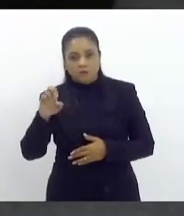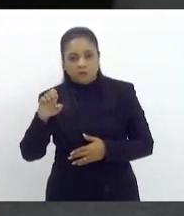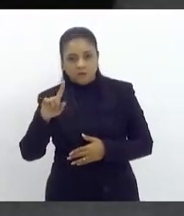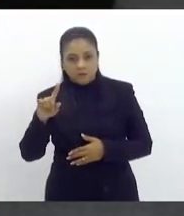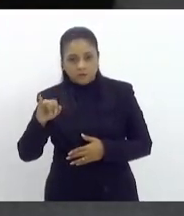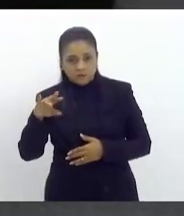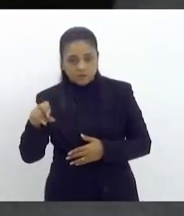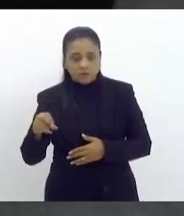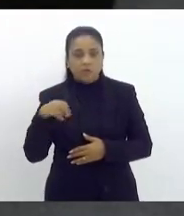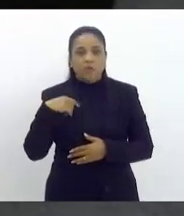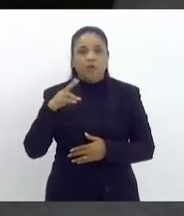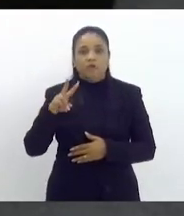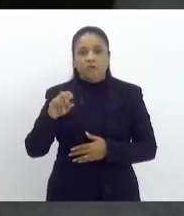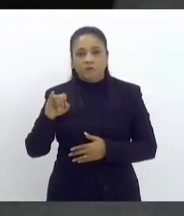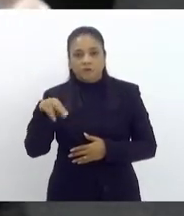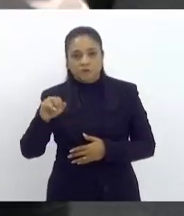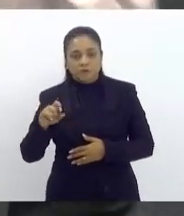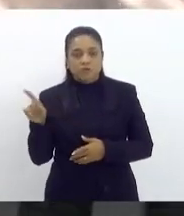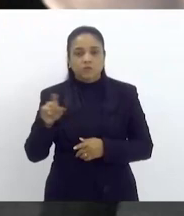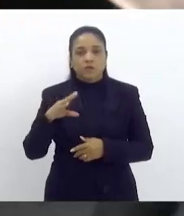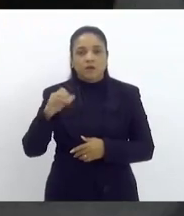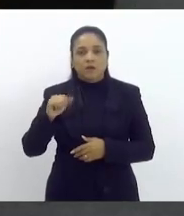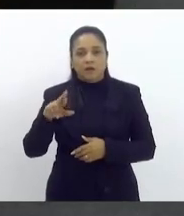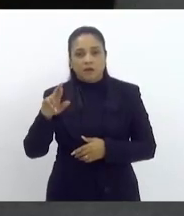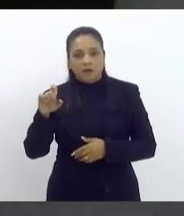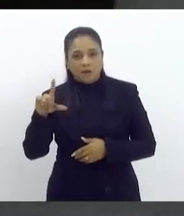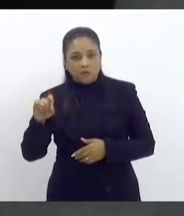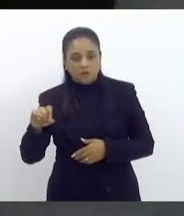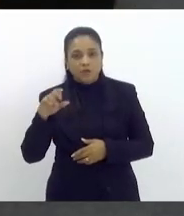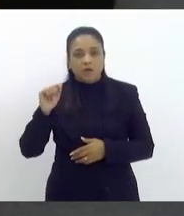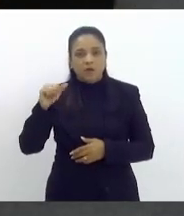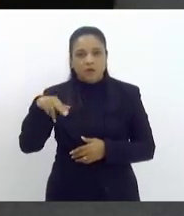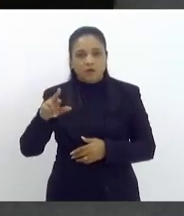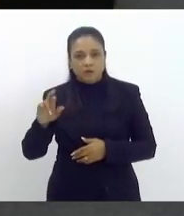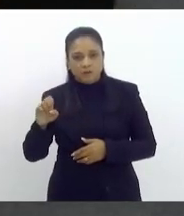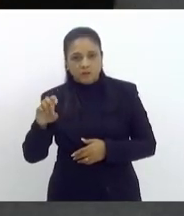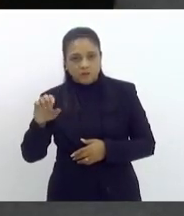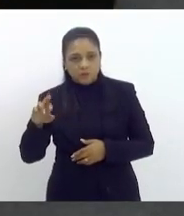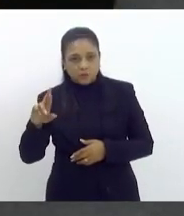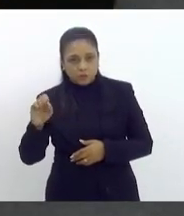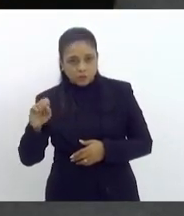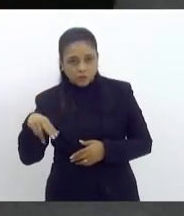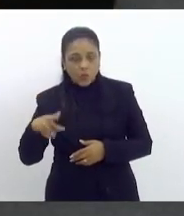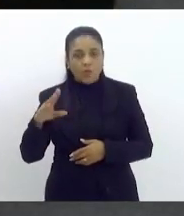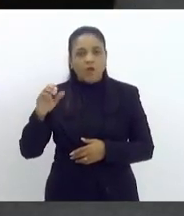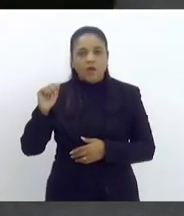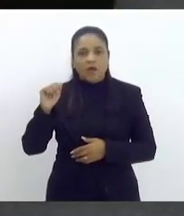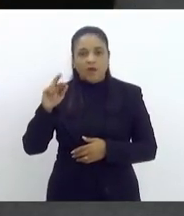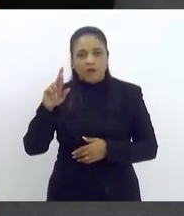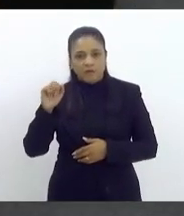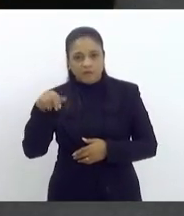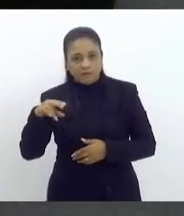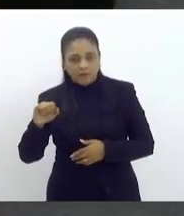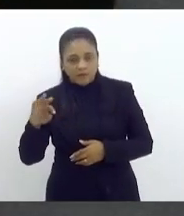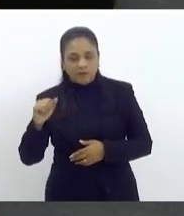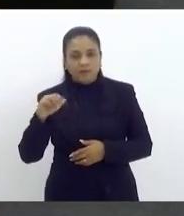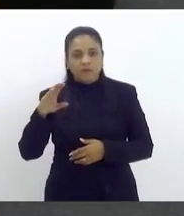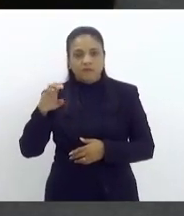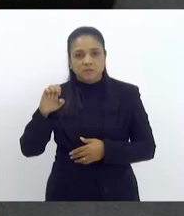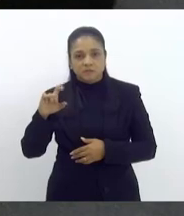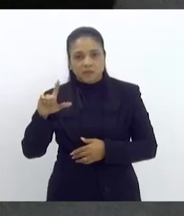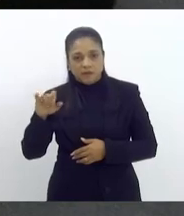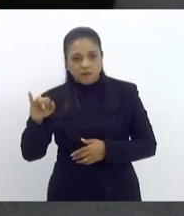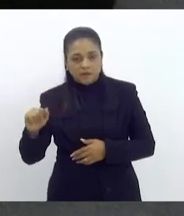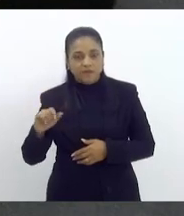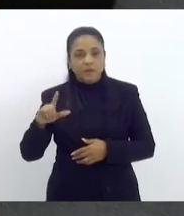efetivos senhores deputados Cláudio Caiado Anderson Moraes Renata Souza Guilherme Delarói Célia Jordão Luiz Paulo